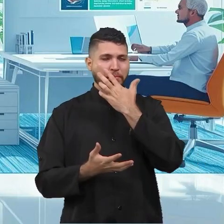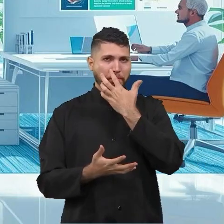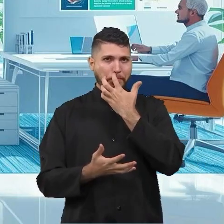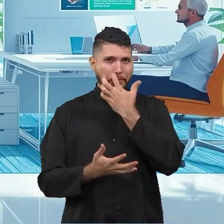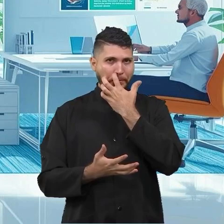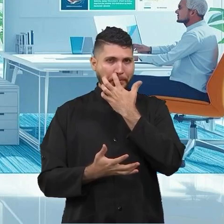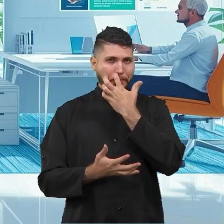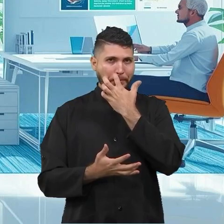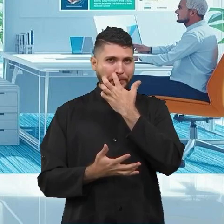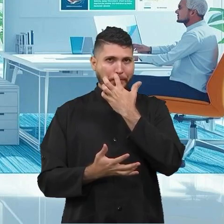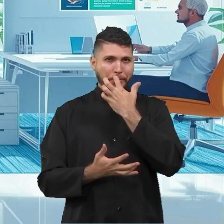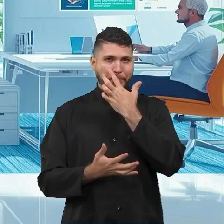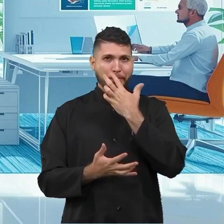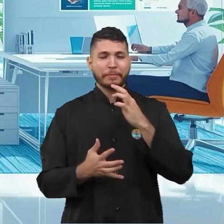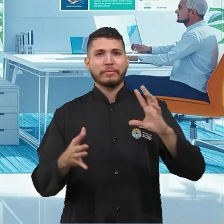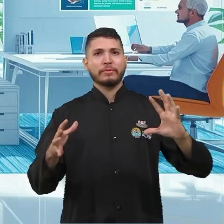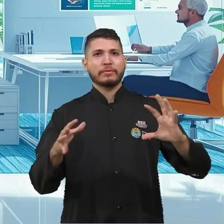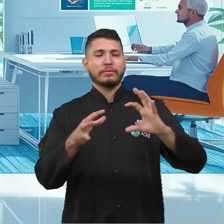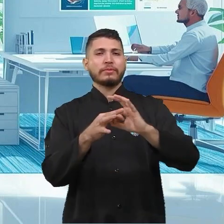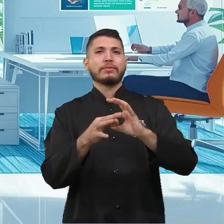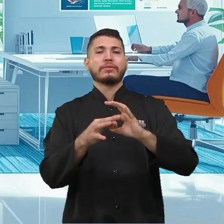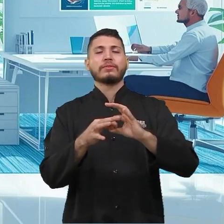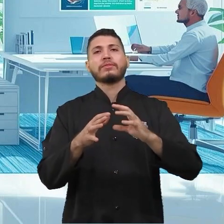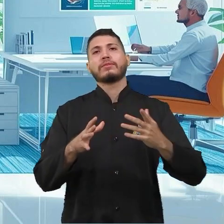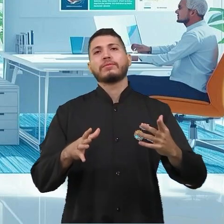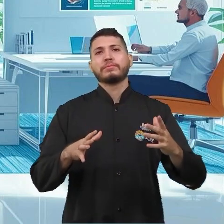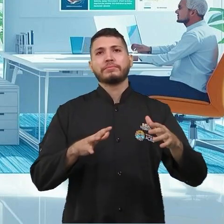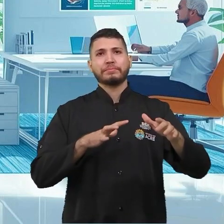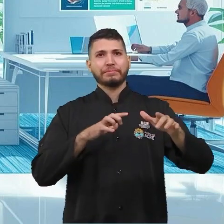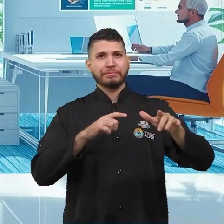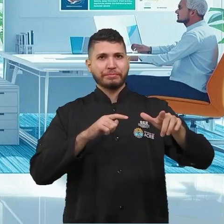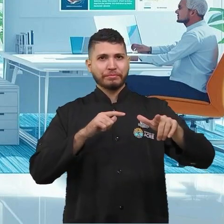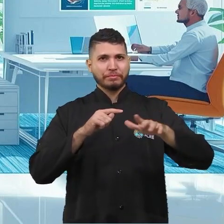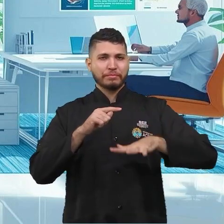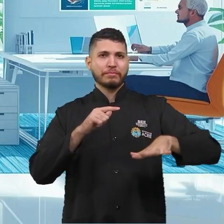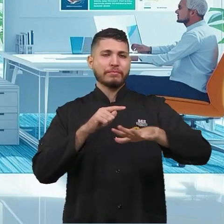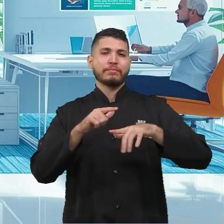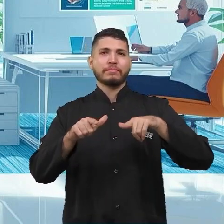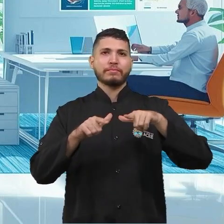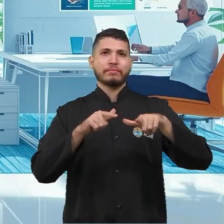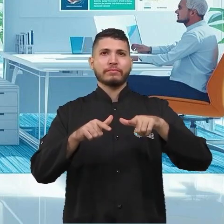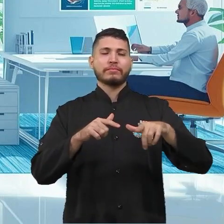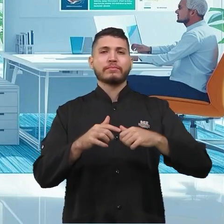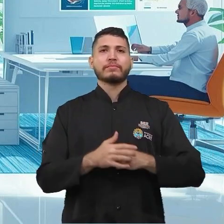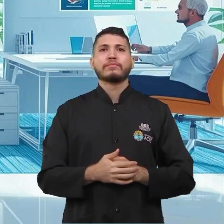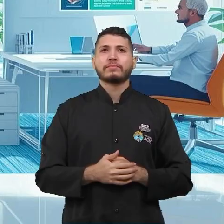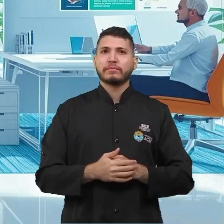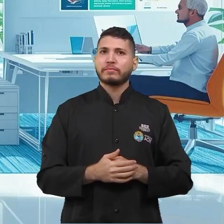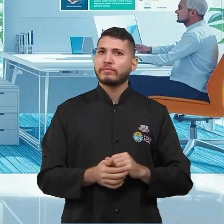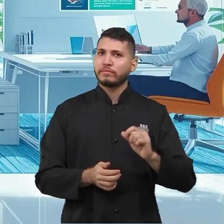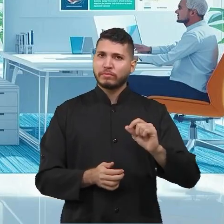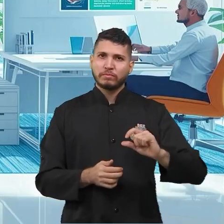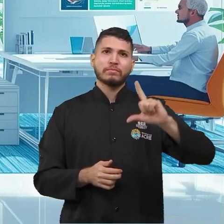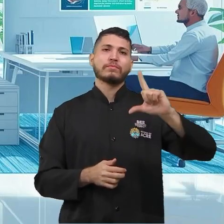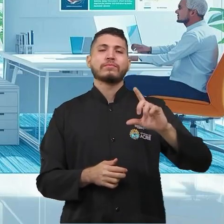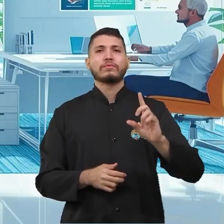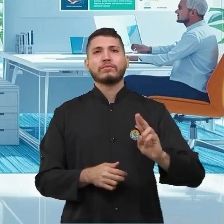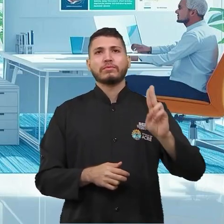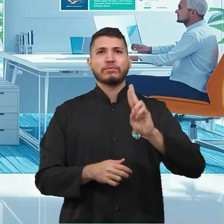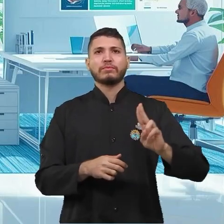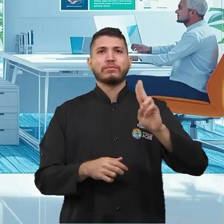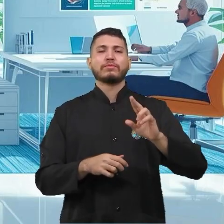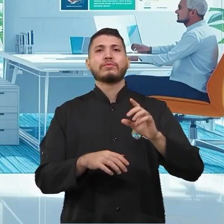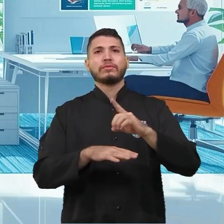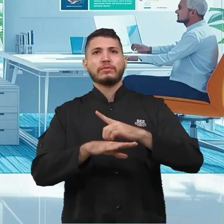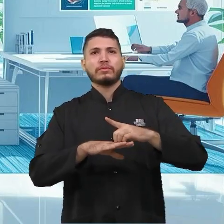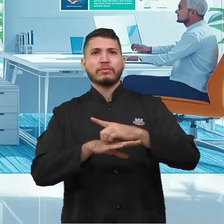demandas, principalmente ligadas aí ao mercado. Com a crescente digitalização, o avanço da inteligência